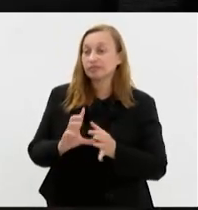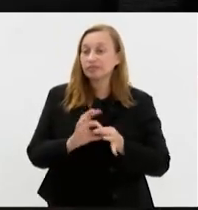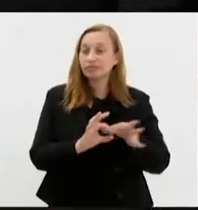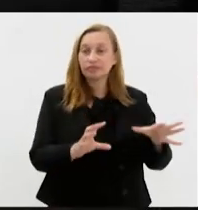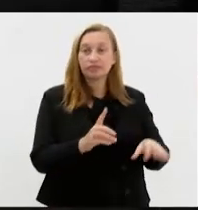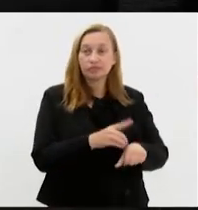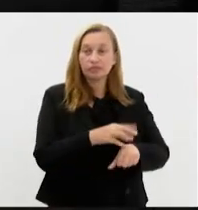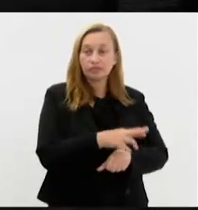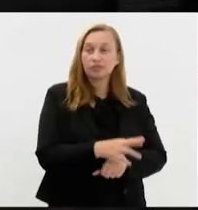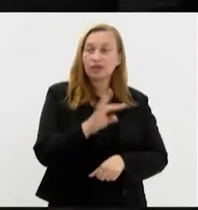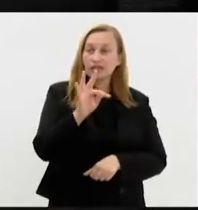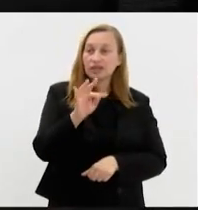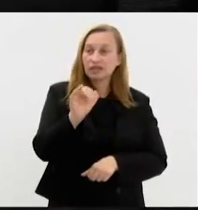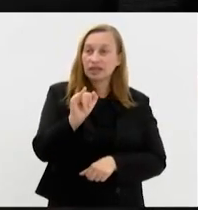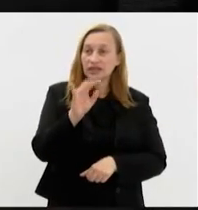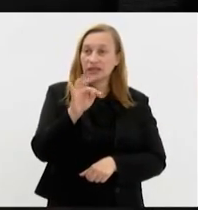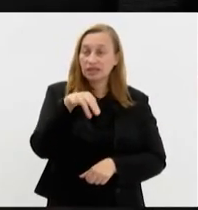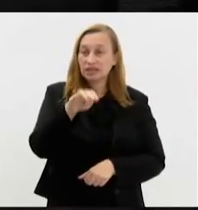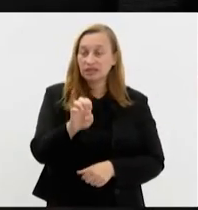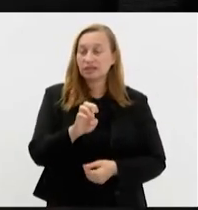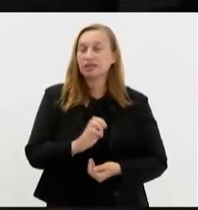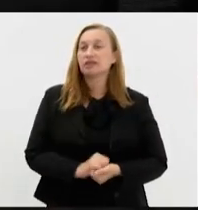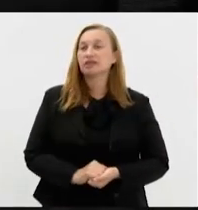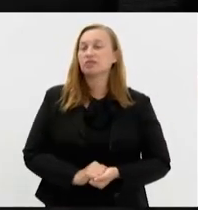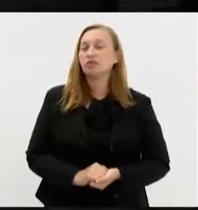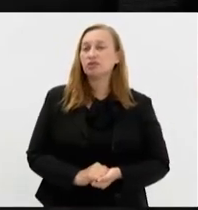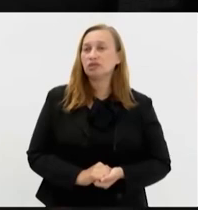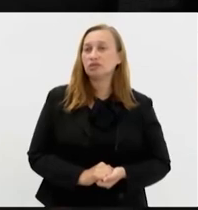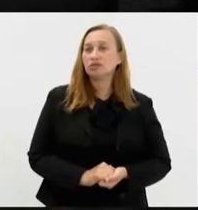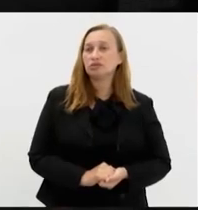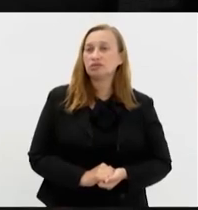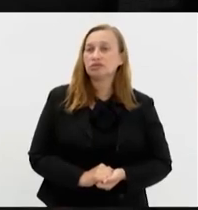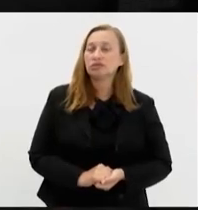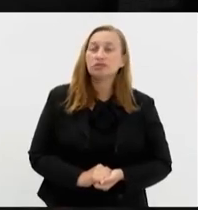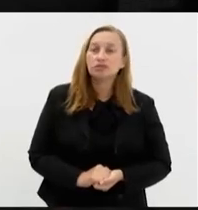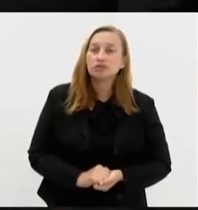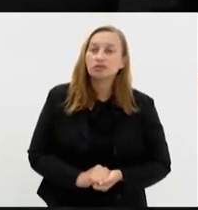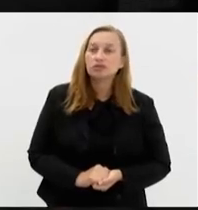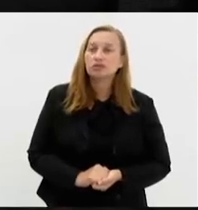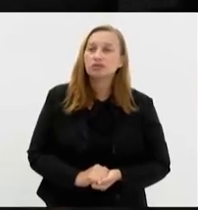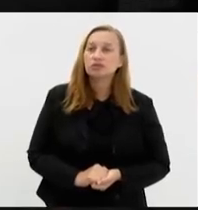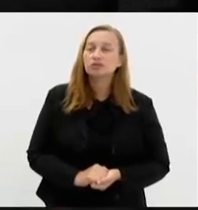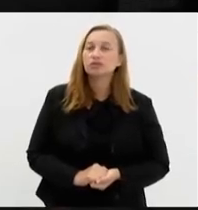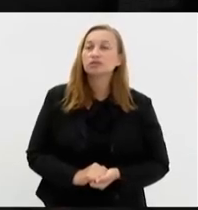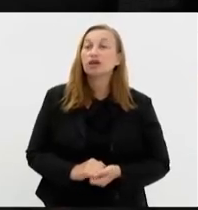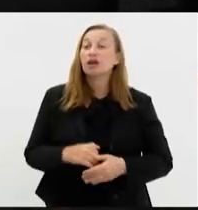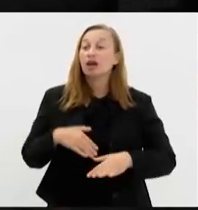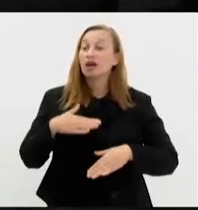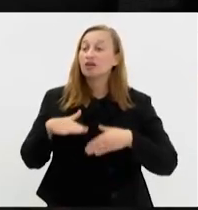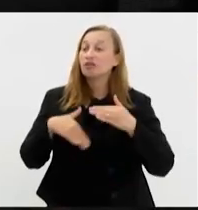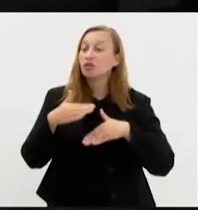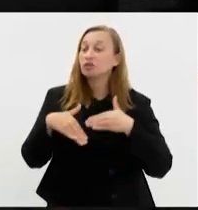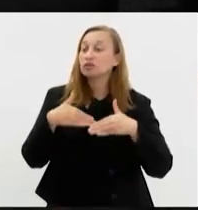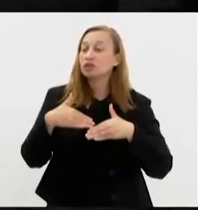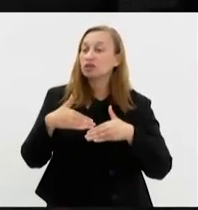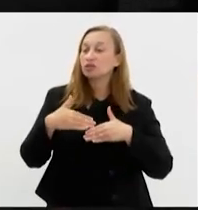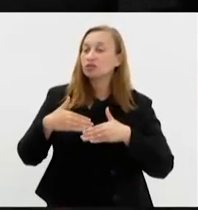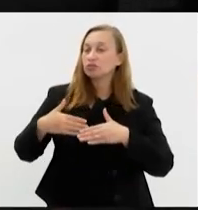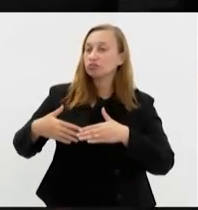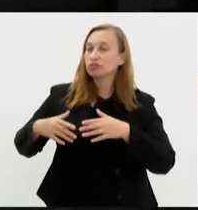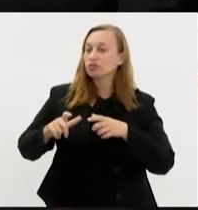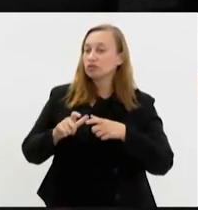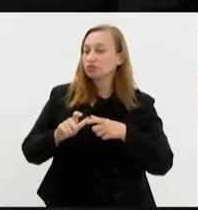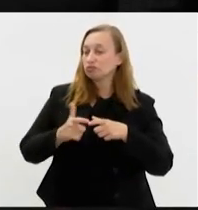iniciar a palestra é que aí evolução é constante porque a dinâmica né